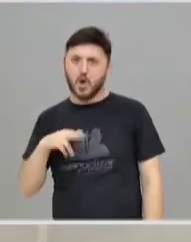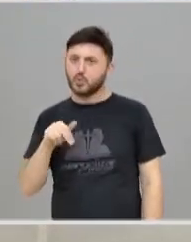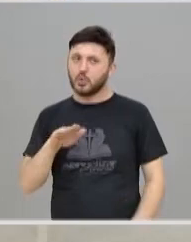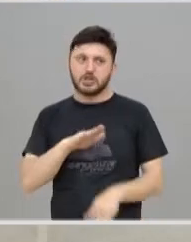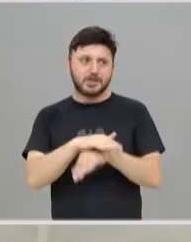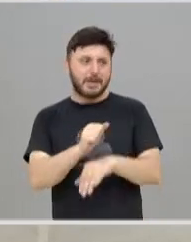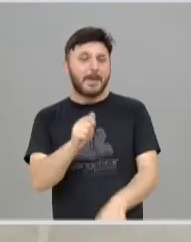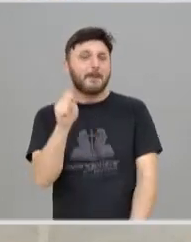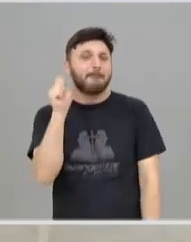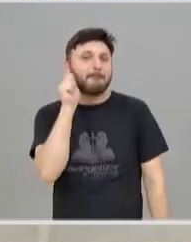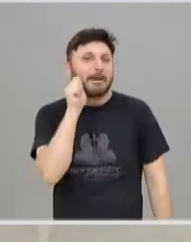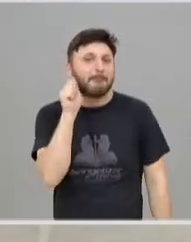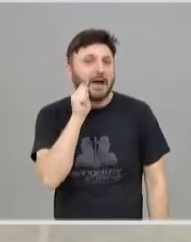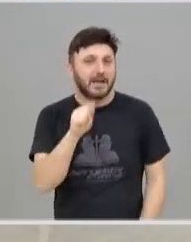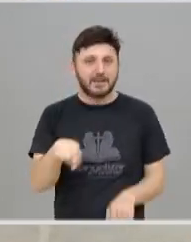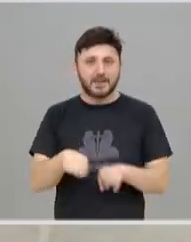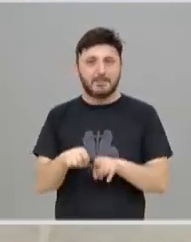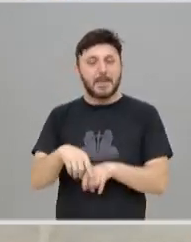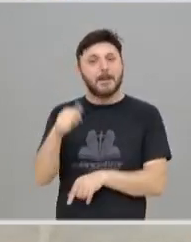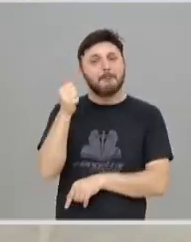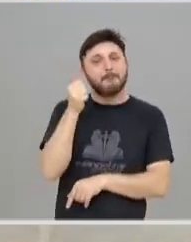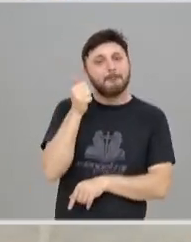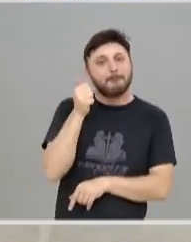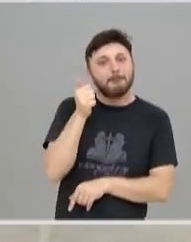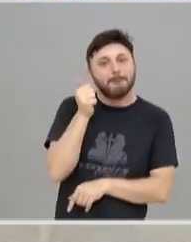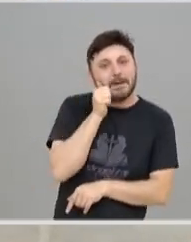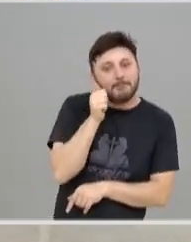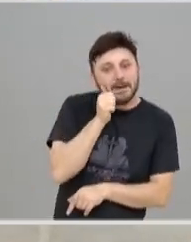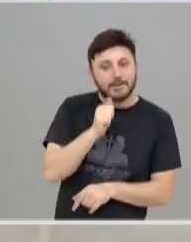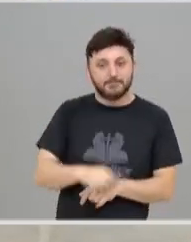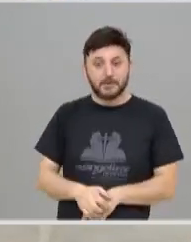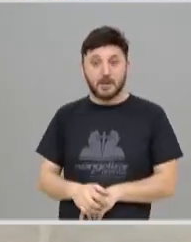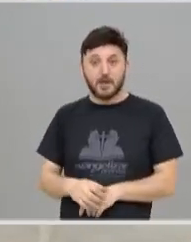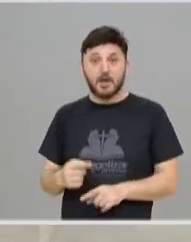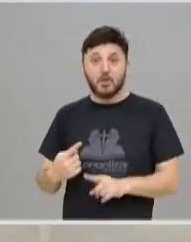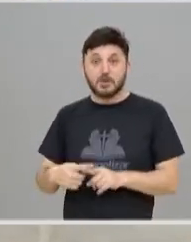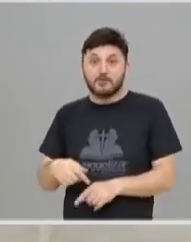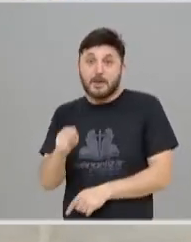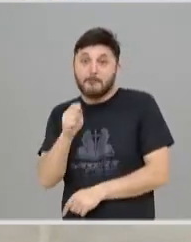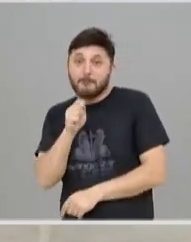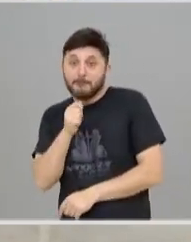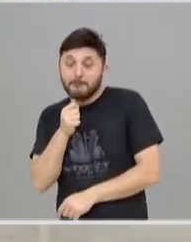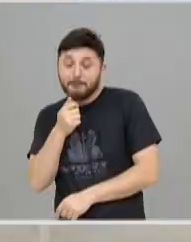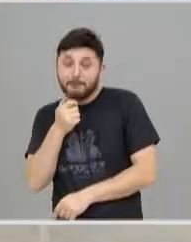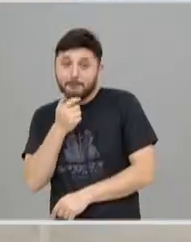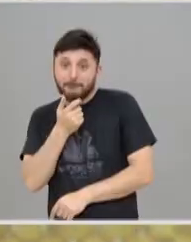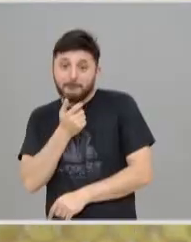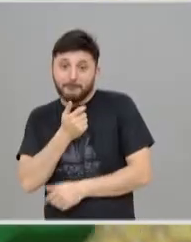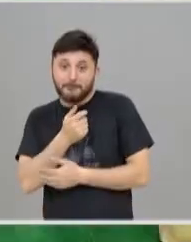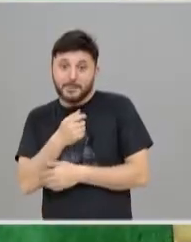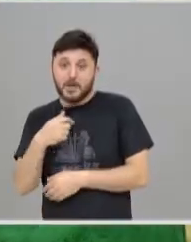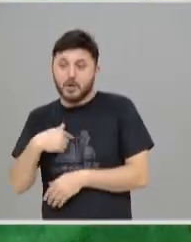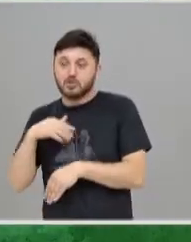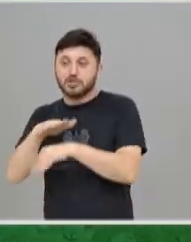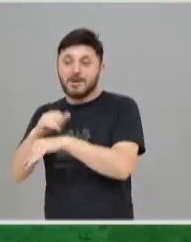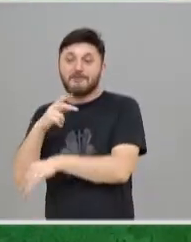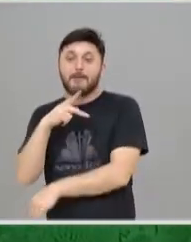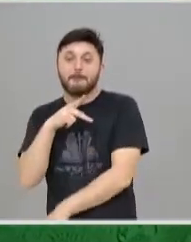quando nós irmãos conversávamos, falávamos assim, porque o papai, mas quando falávamos eu o chamava era